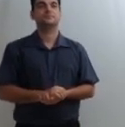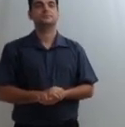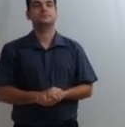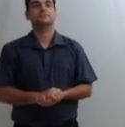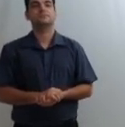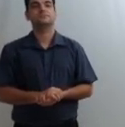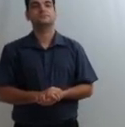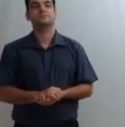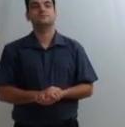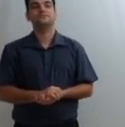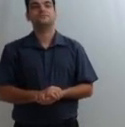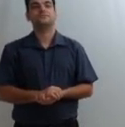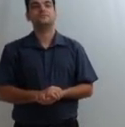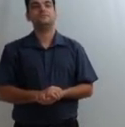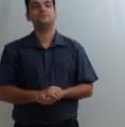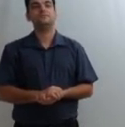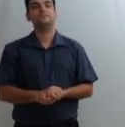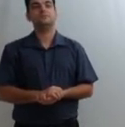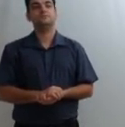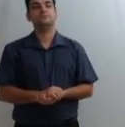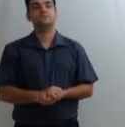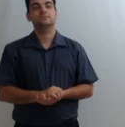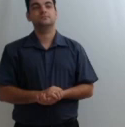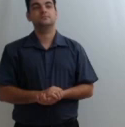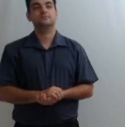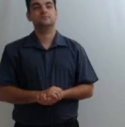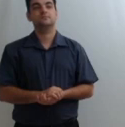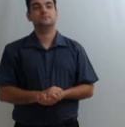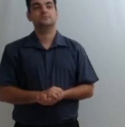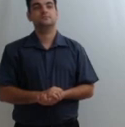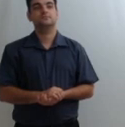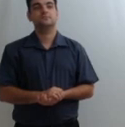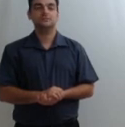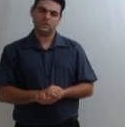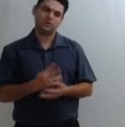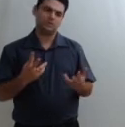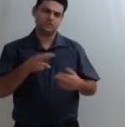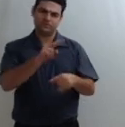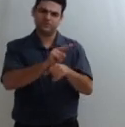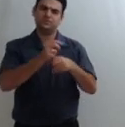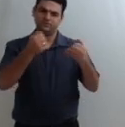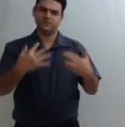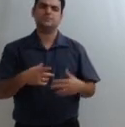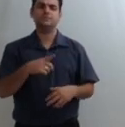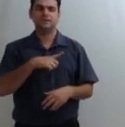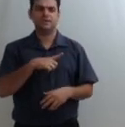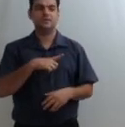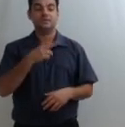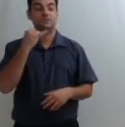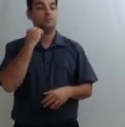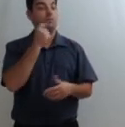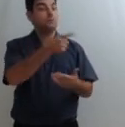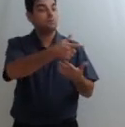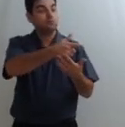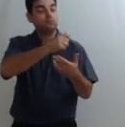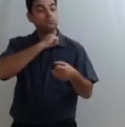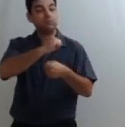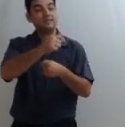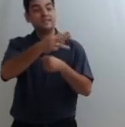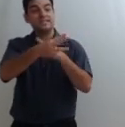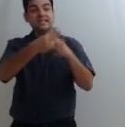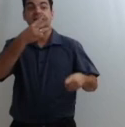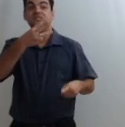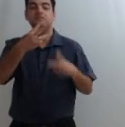Obrigada, senhor presidente. Então, esse caso, como narrado pela defesa, trata-se de triplo homicídio, com características de